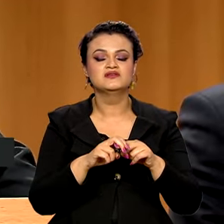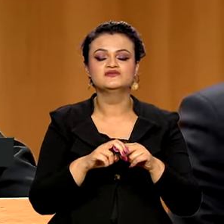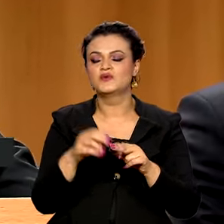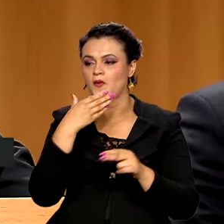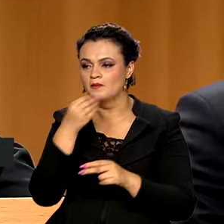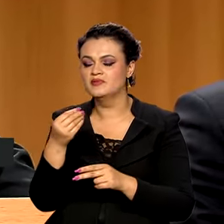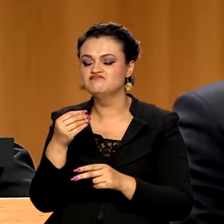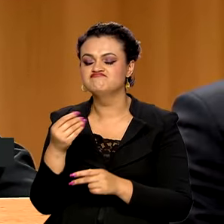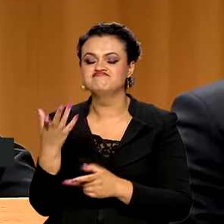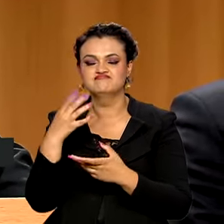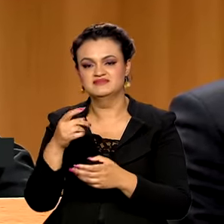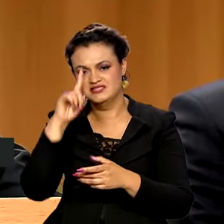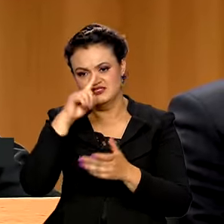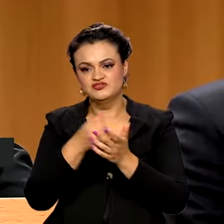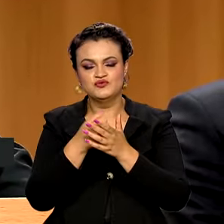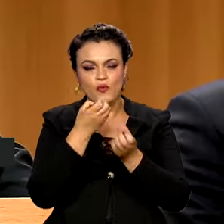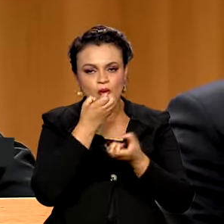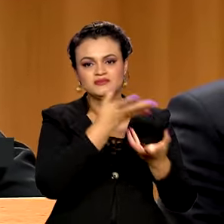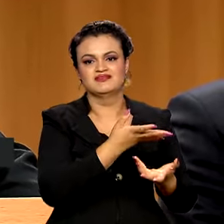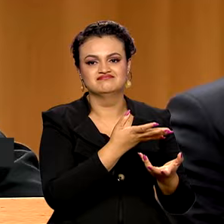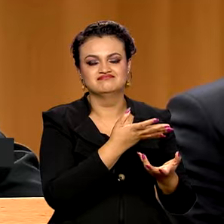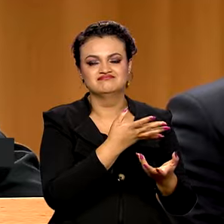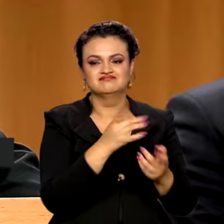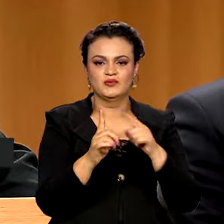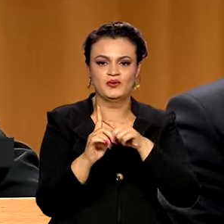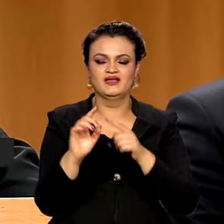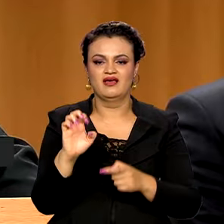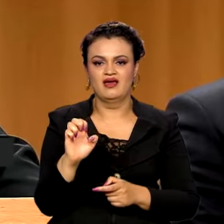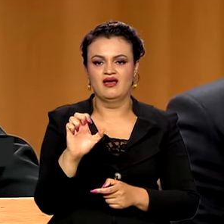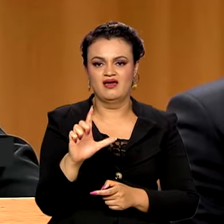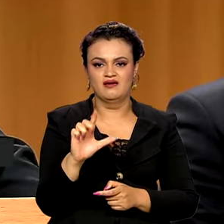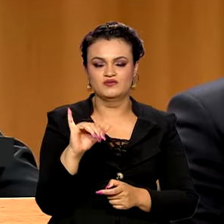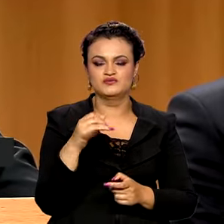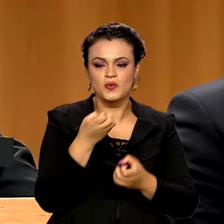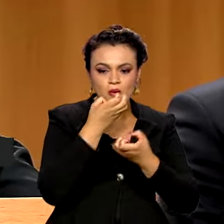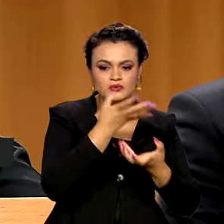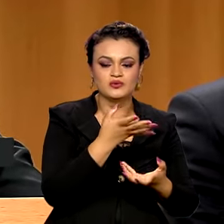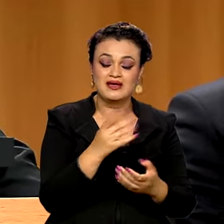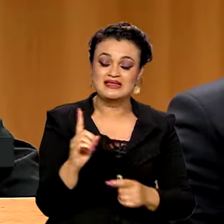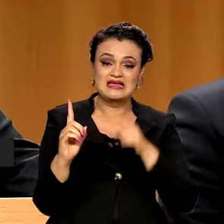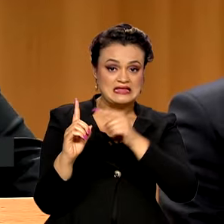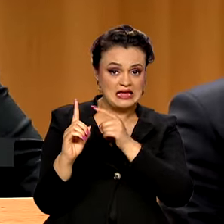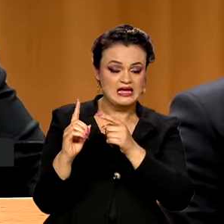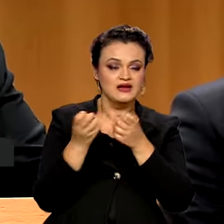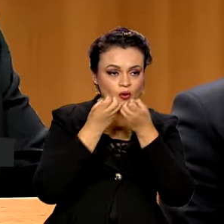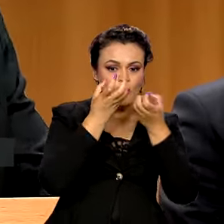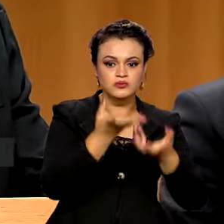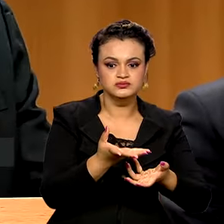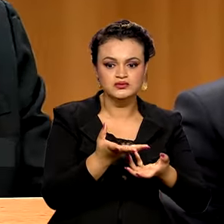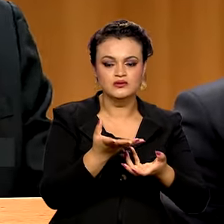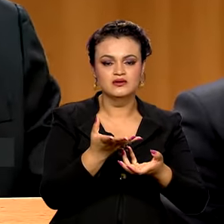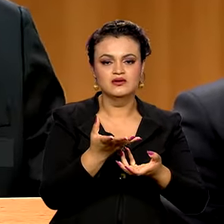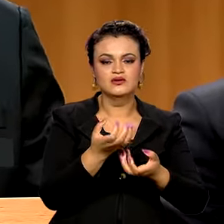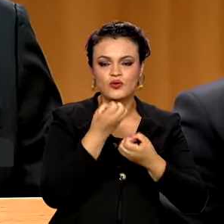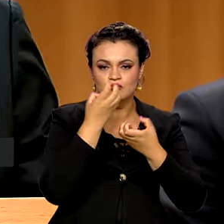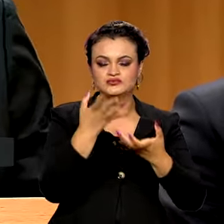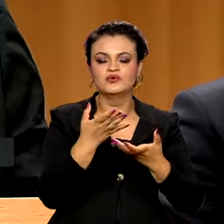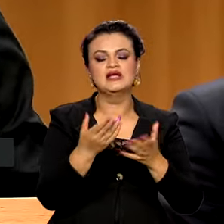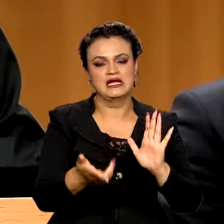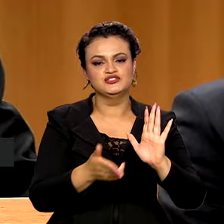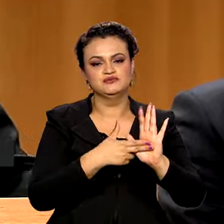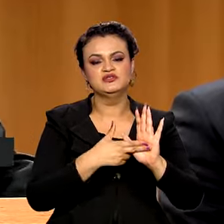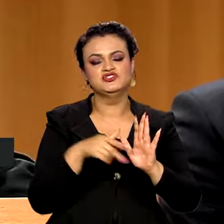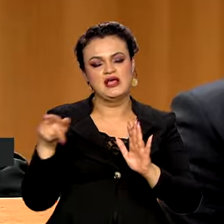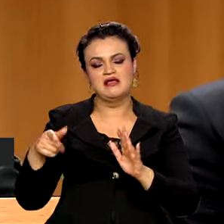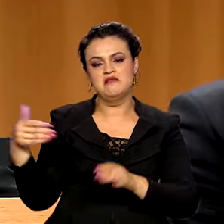do Rony, do Elcio, à delação do Elcio. E o Elcio, ao fazer a delação, confessa a sua